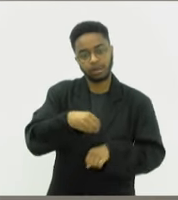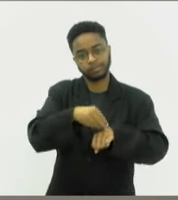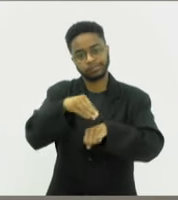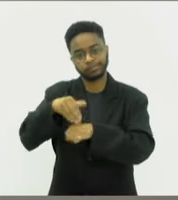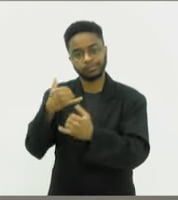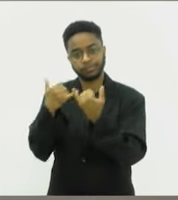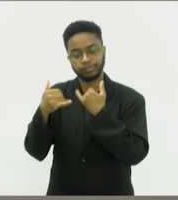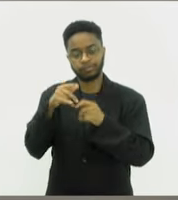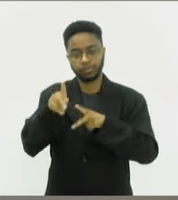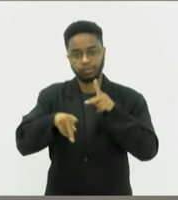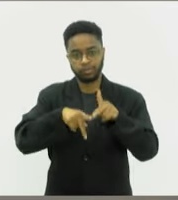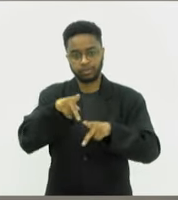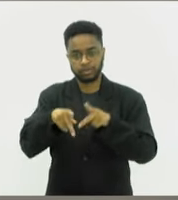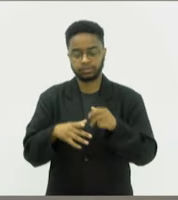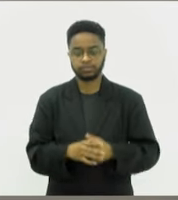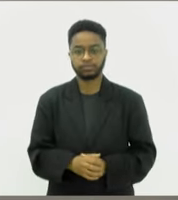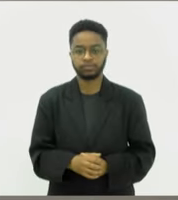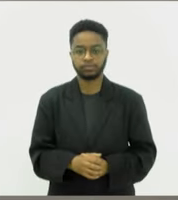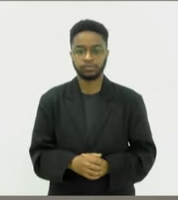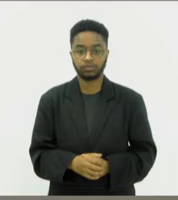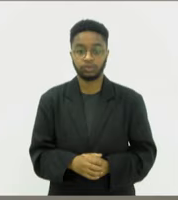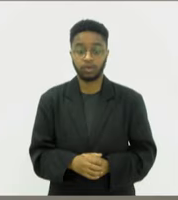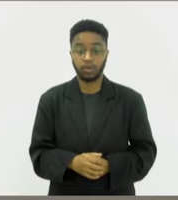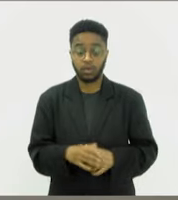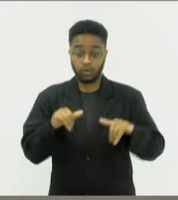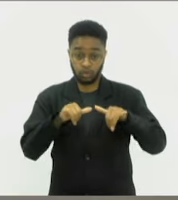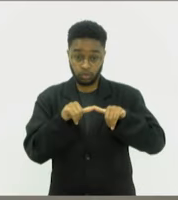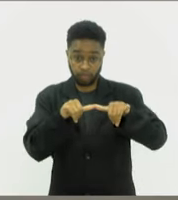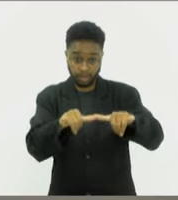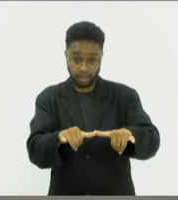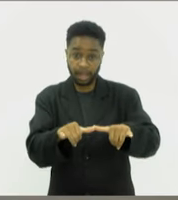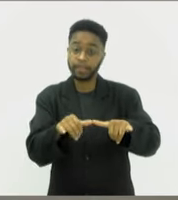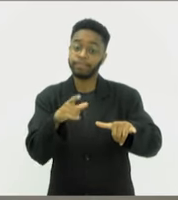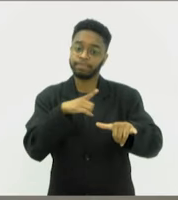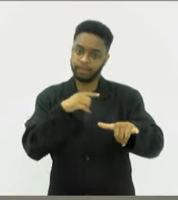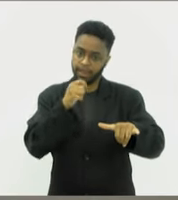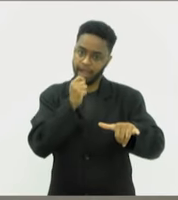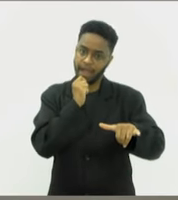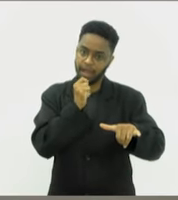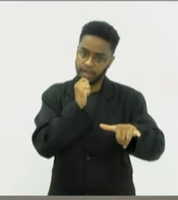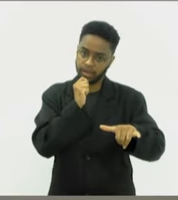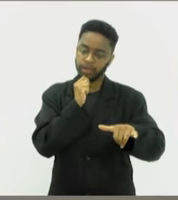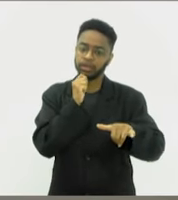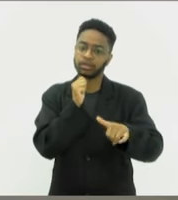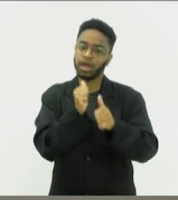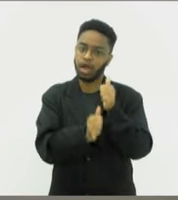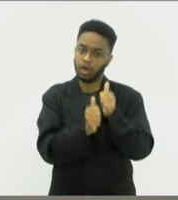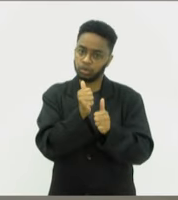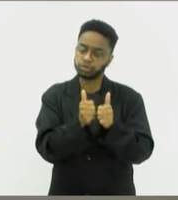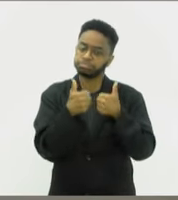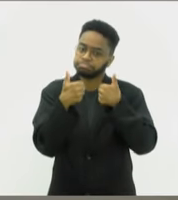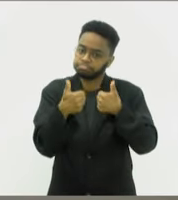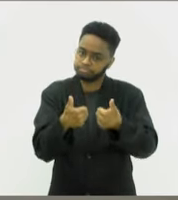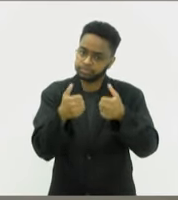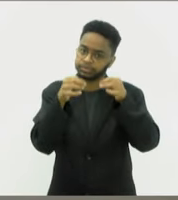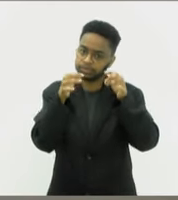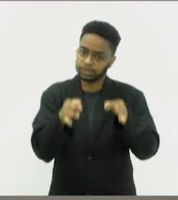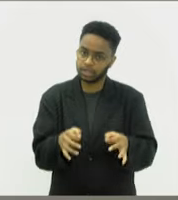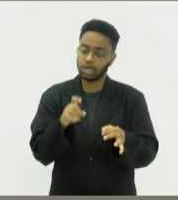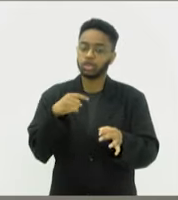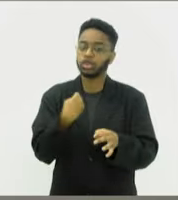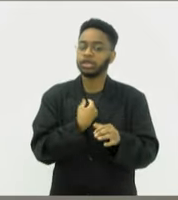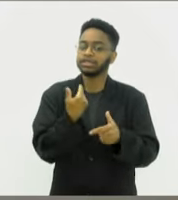Os estoques dos supermercados ainda estão regulares. A gente trabalha com